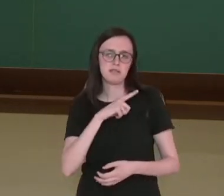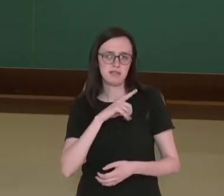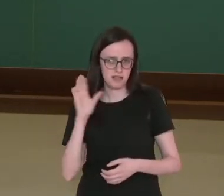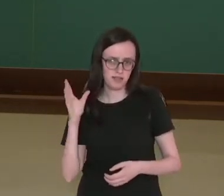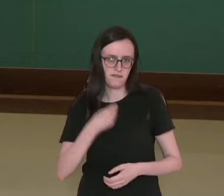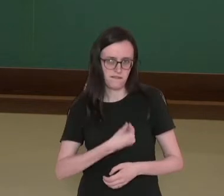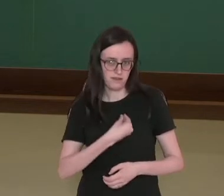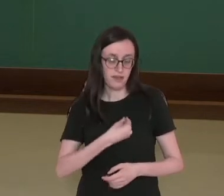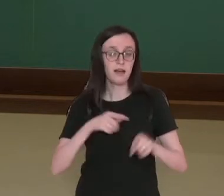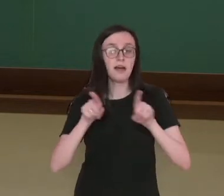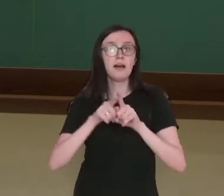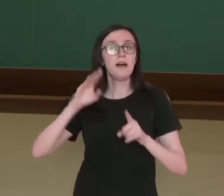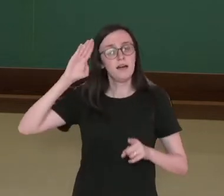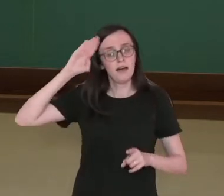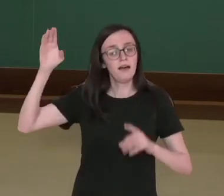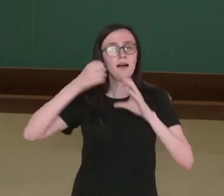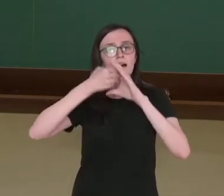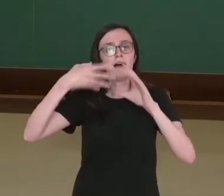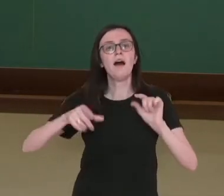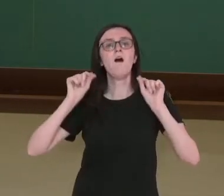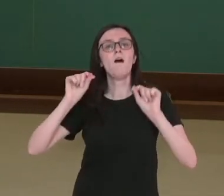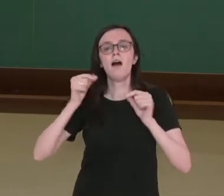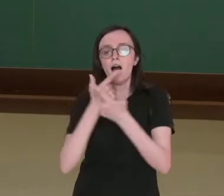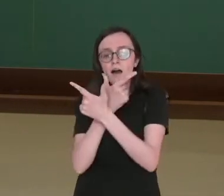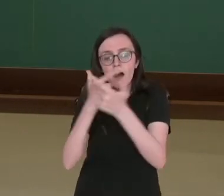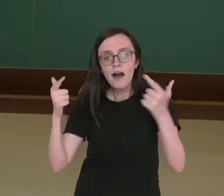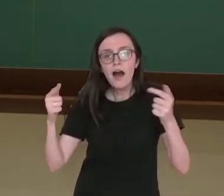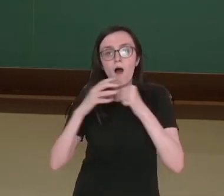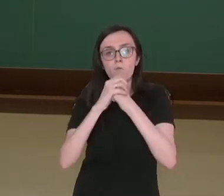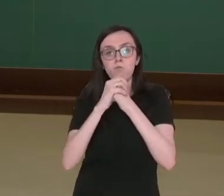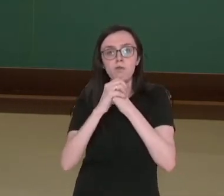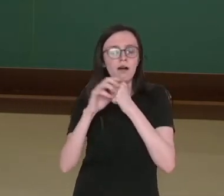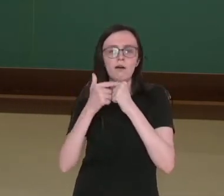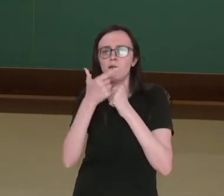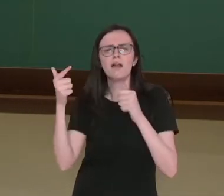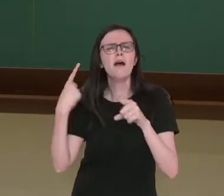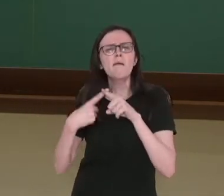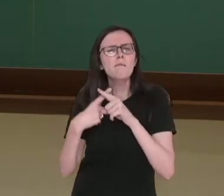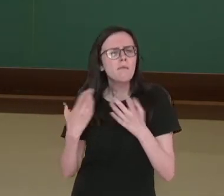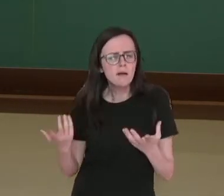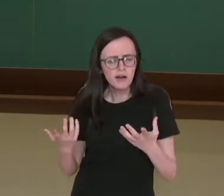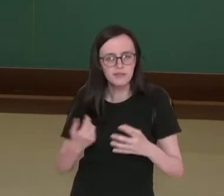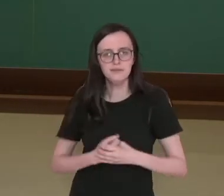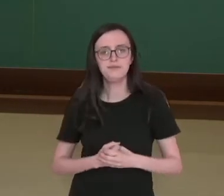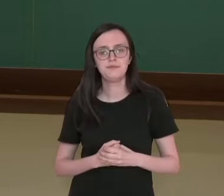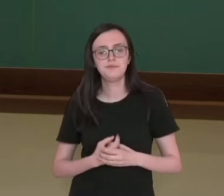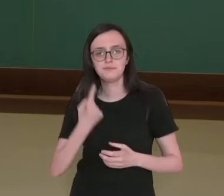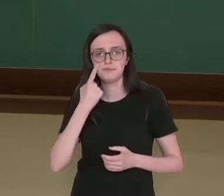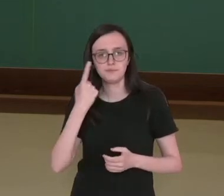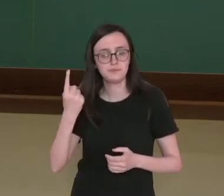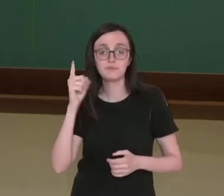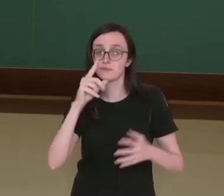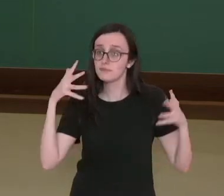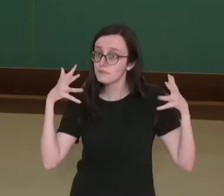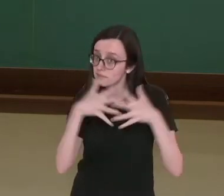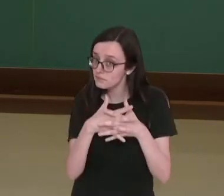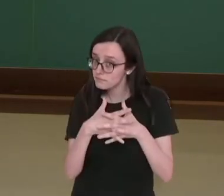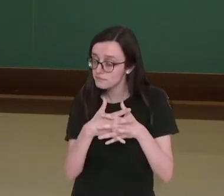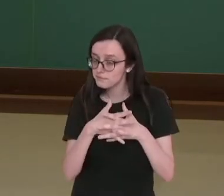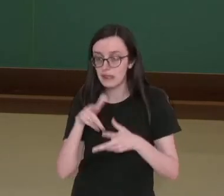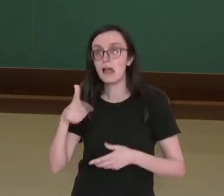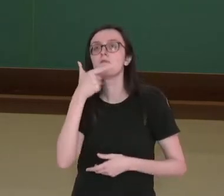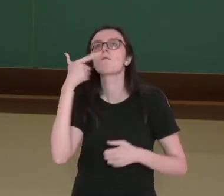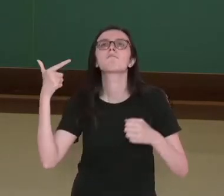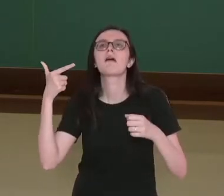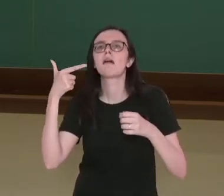E a grande característica dela é a ausência de um núcleo definido. Por que núcleo definido? Olha, não confunda que ela não tem